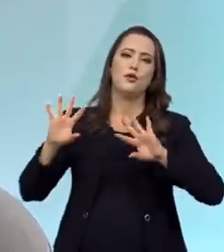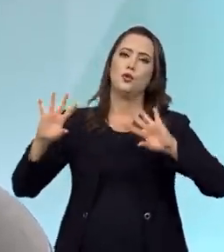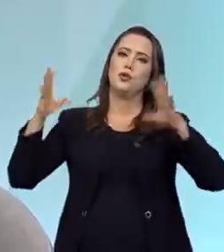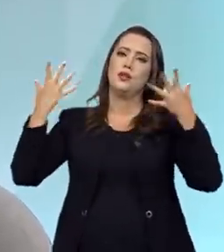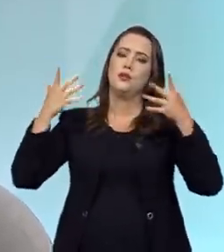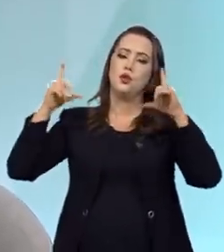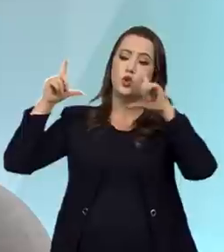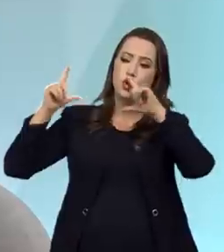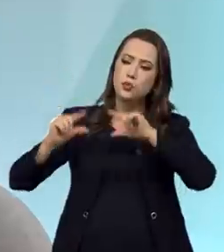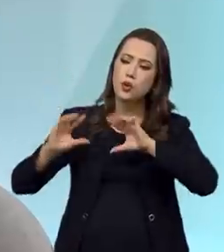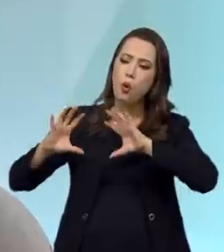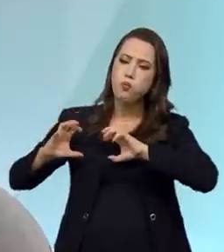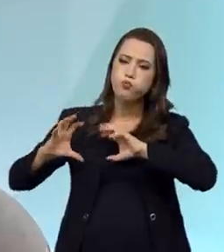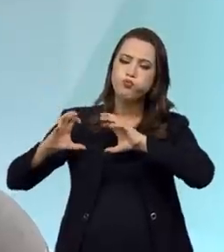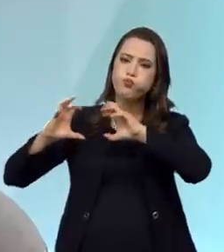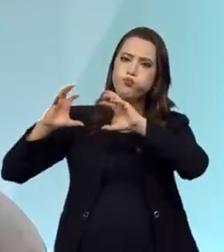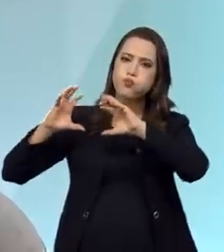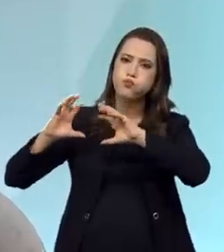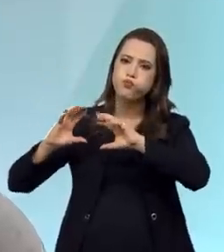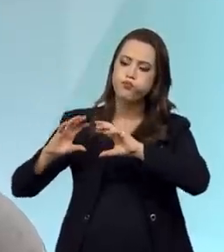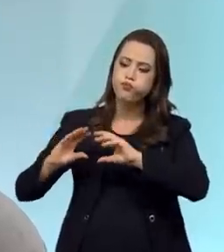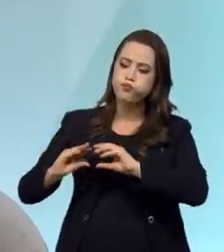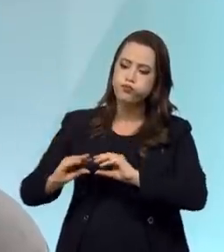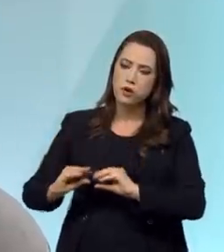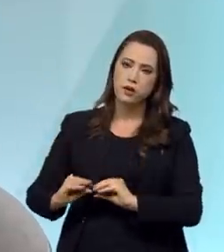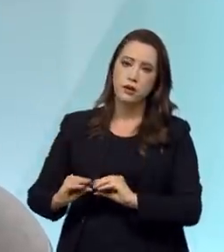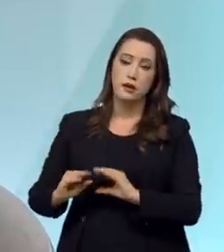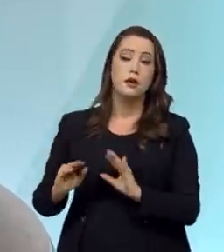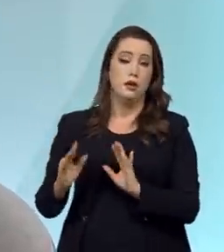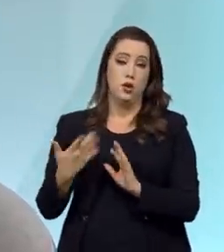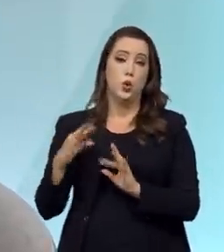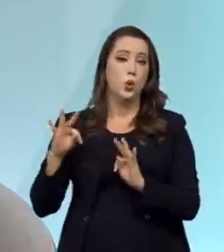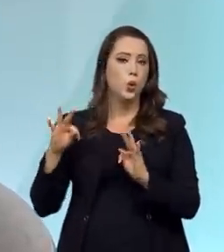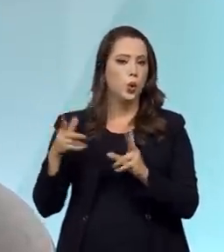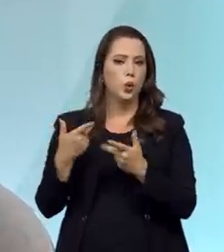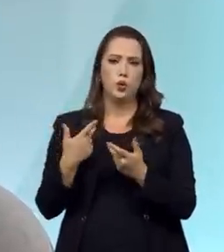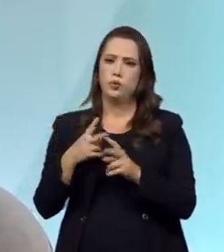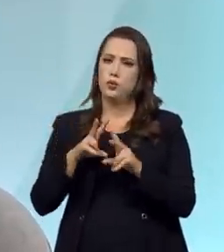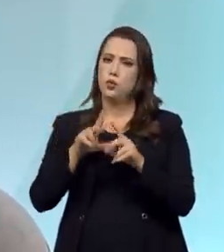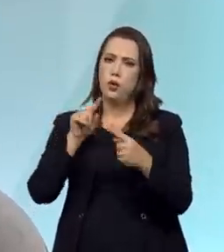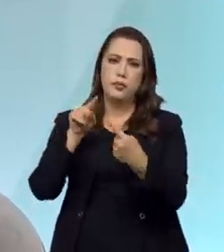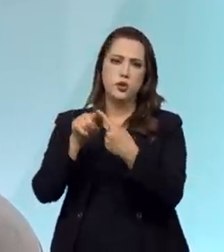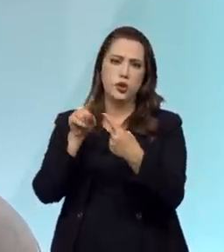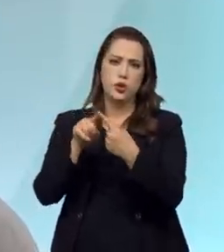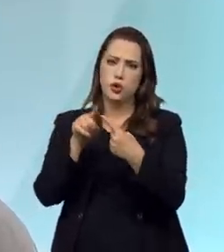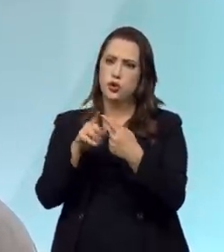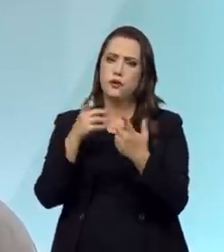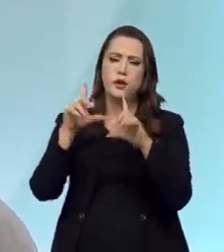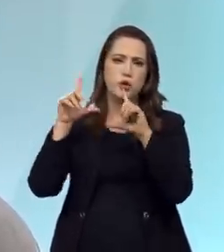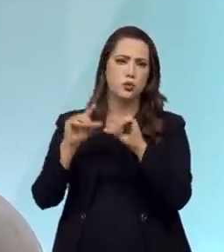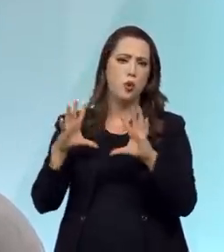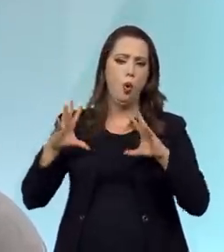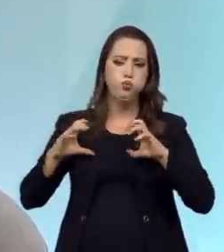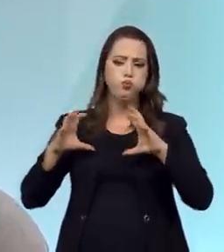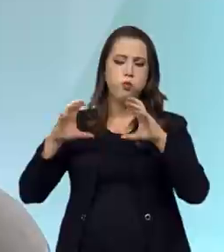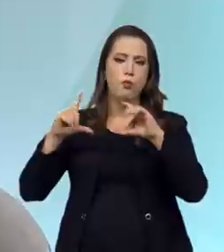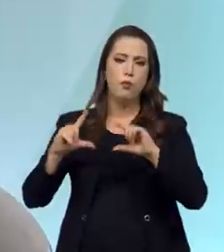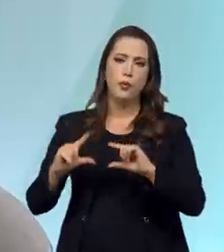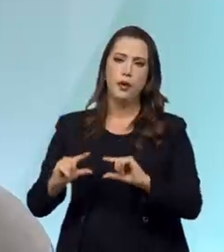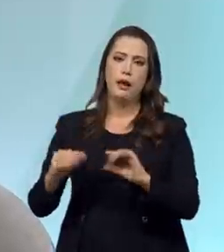de redução de emissões e fala aí de neutralidade de carbono até 2050 nós temos a meta de redução de 50 por cento até